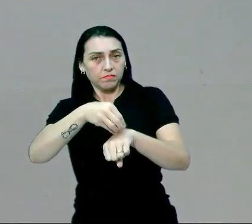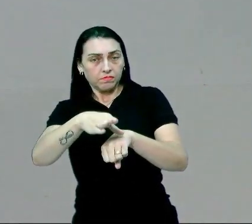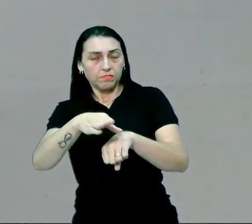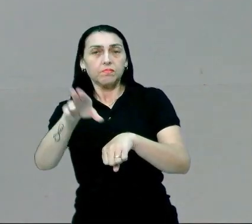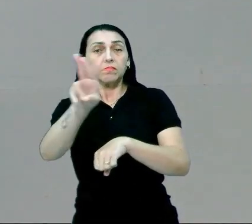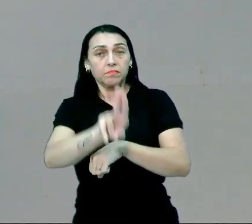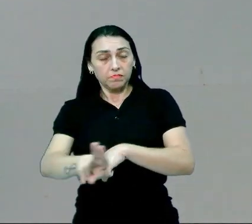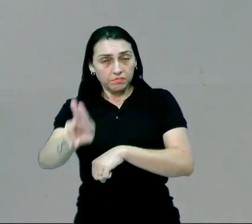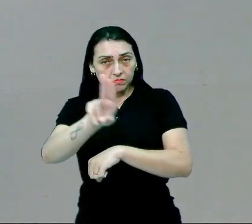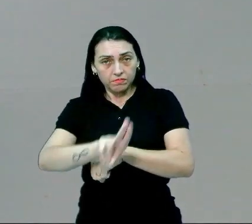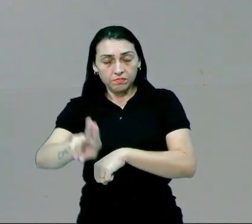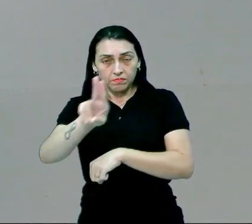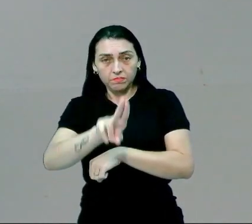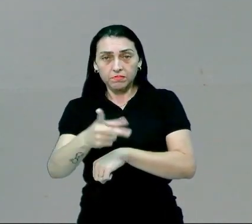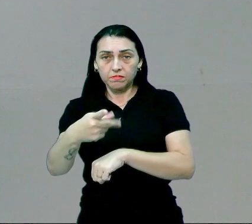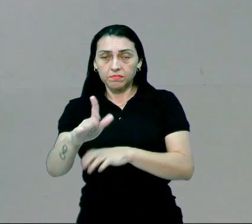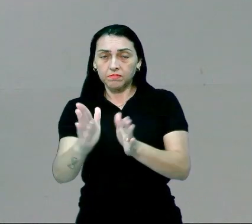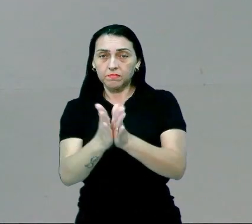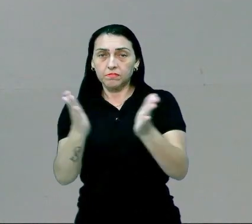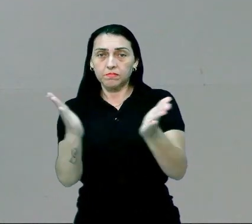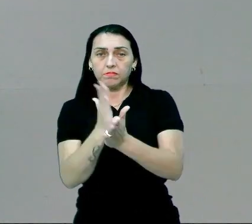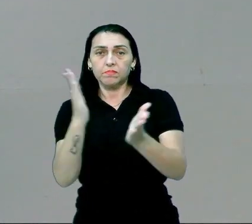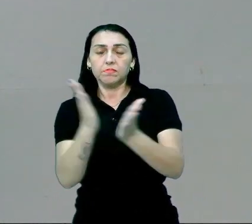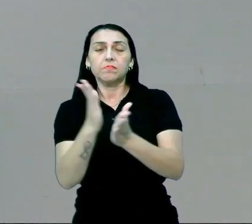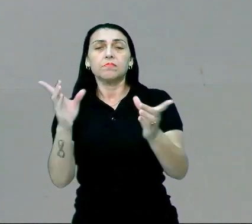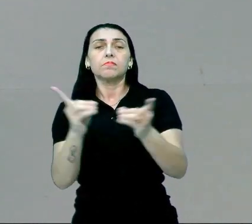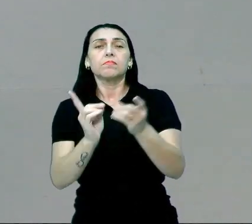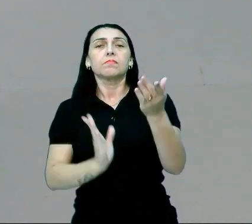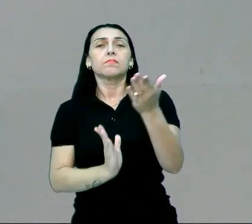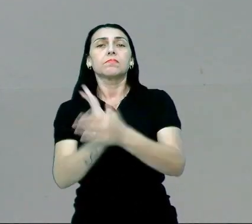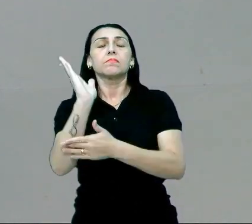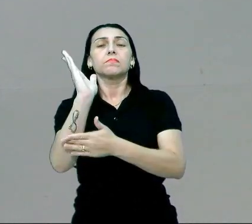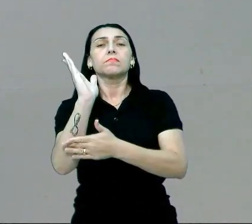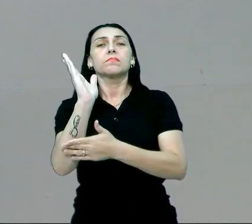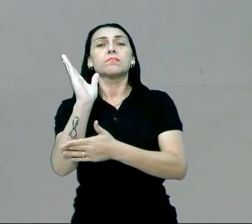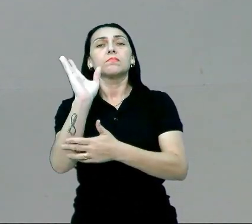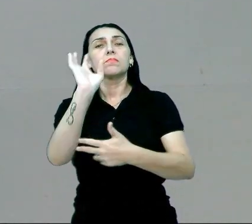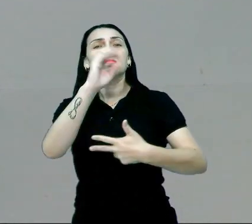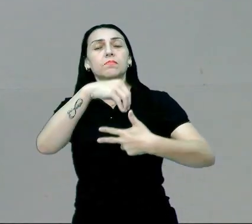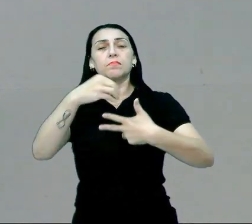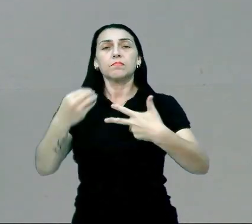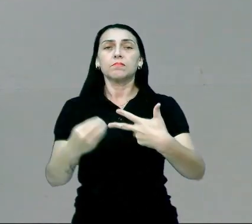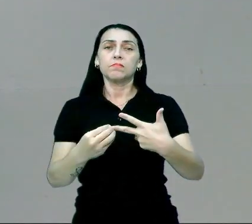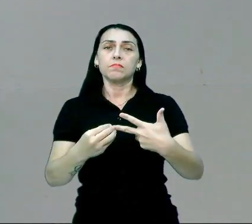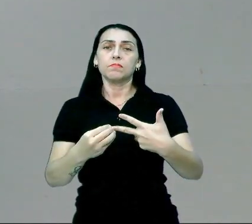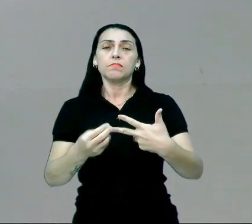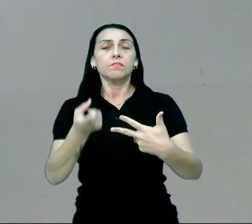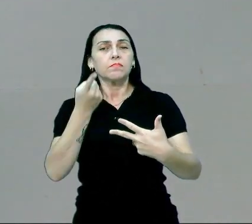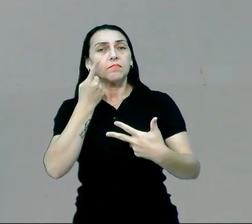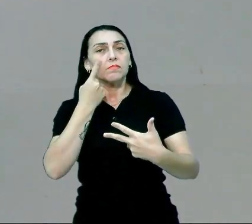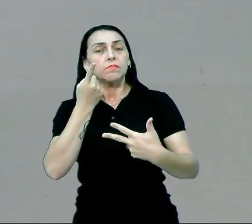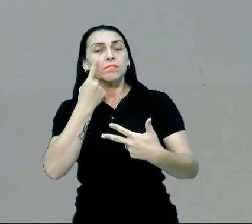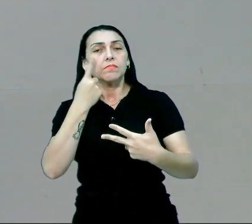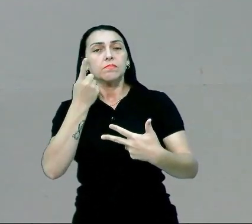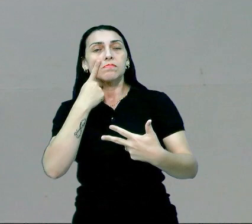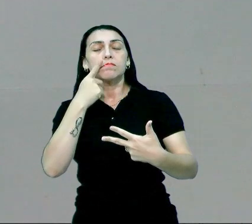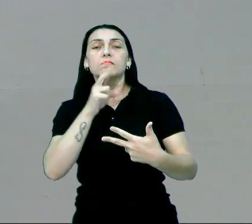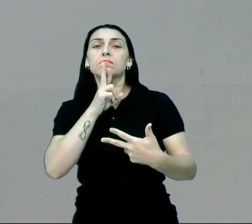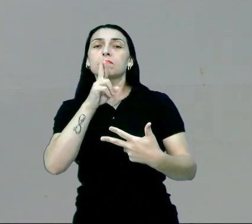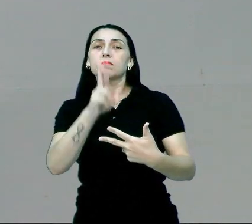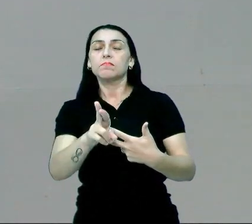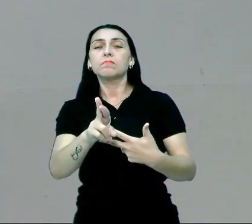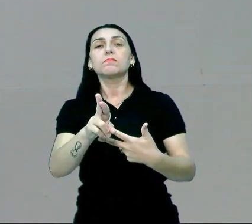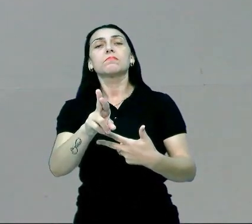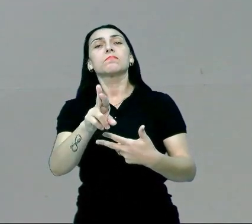dica: utilize o seu livro didático à prova Enem. Acompanhe a resolução